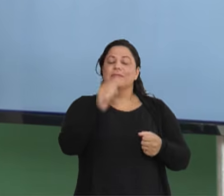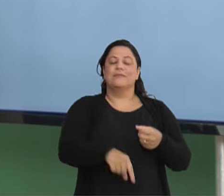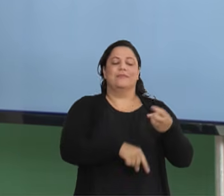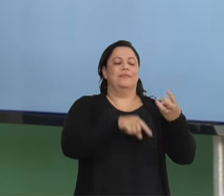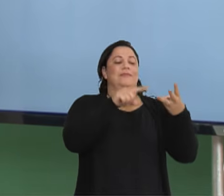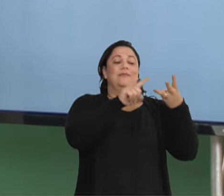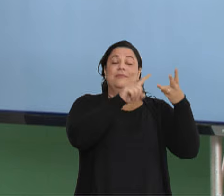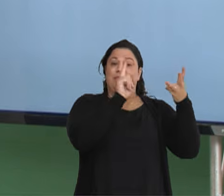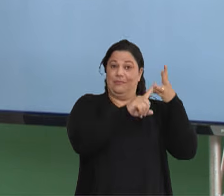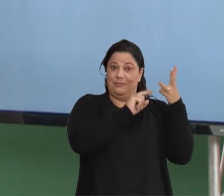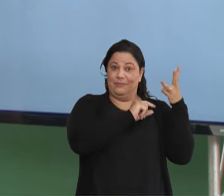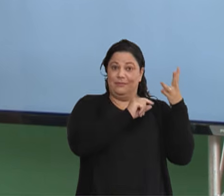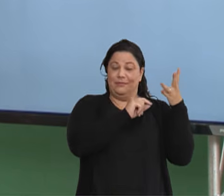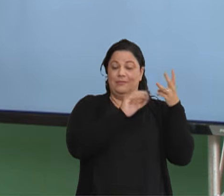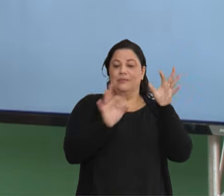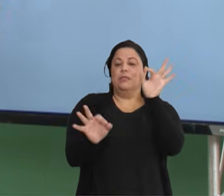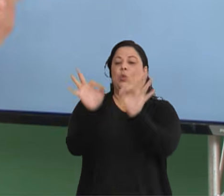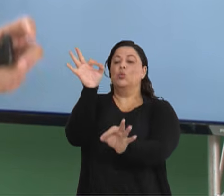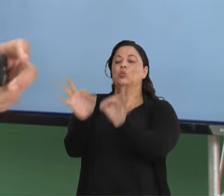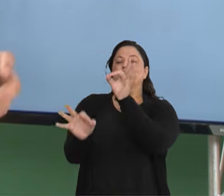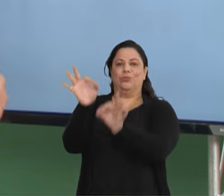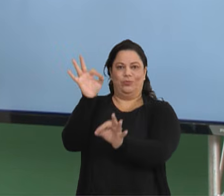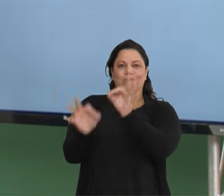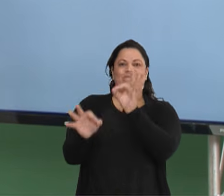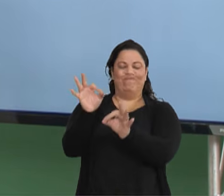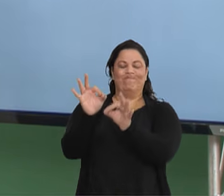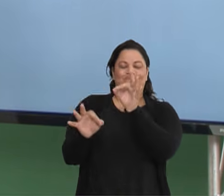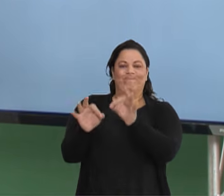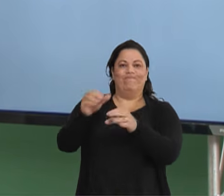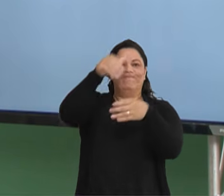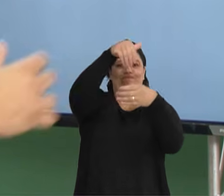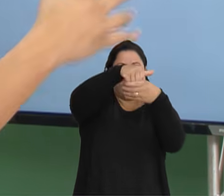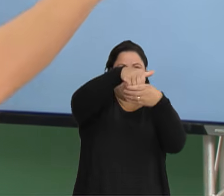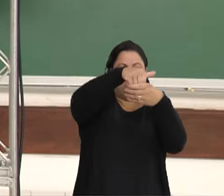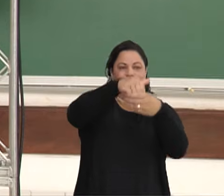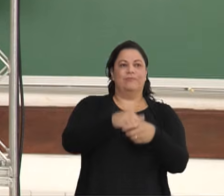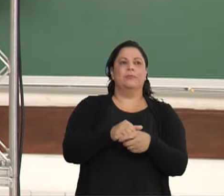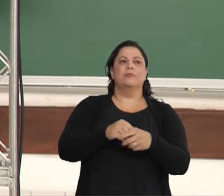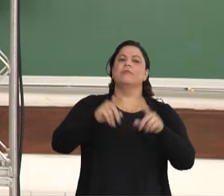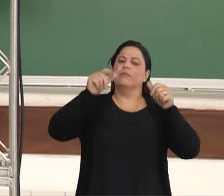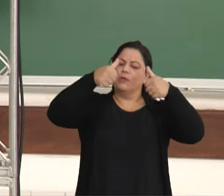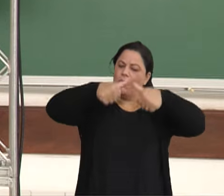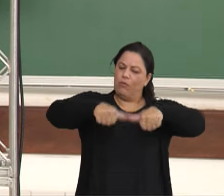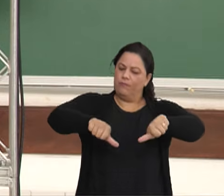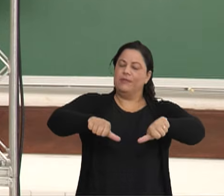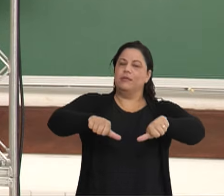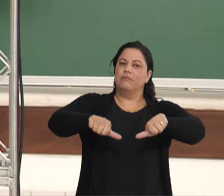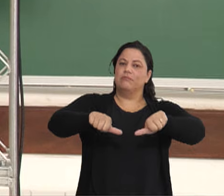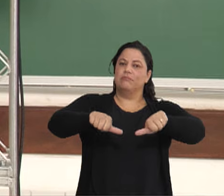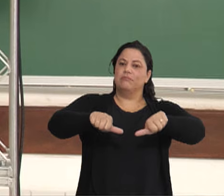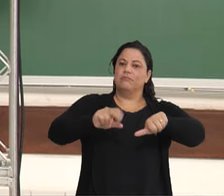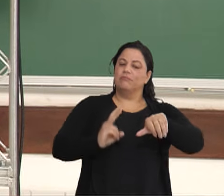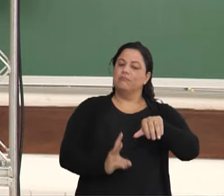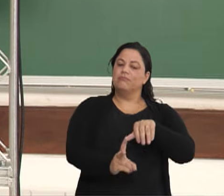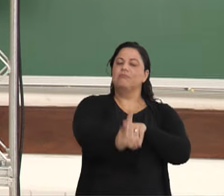justiça eleitoral. Essas mudanças foram mantidas agora pela Constituição do Brasil.